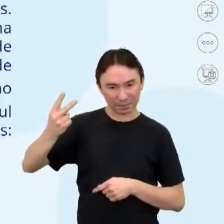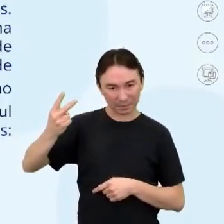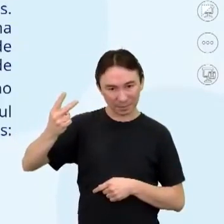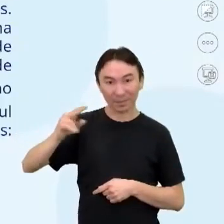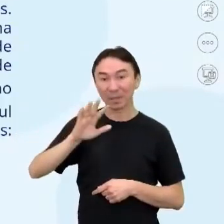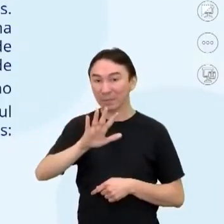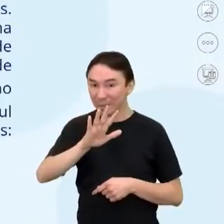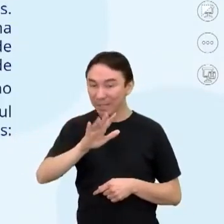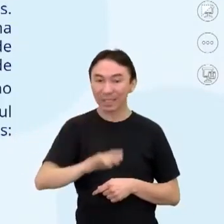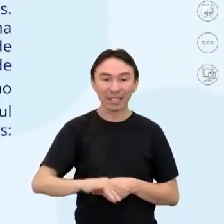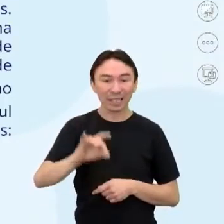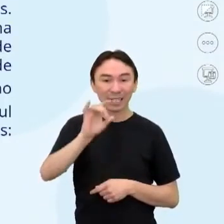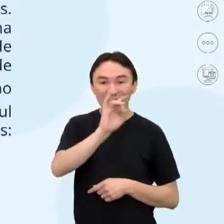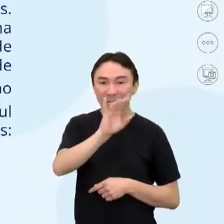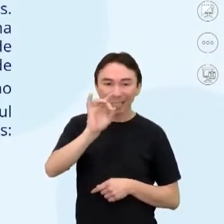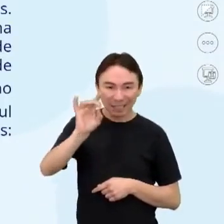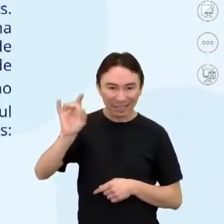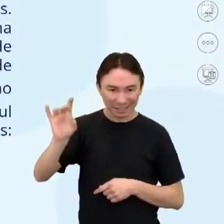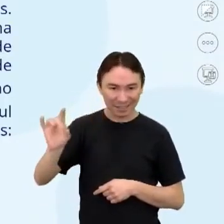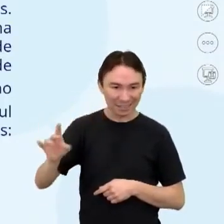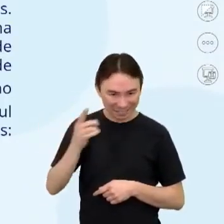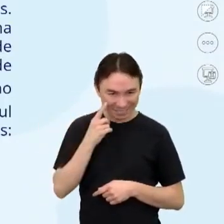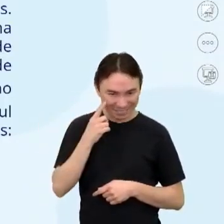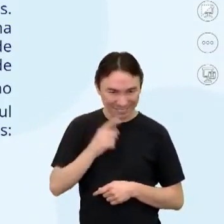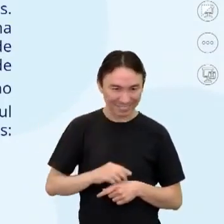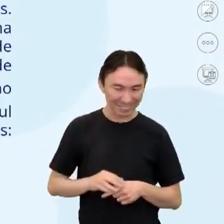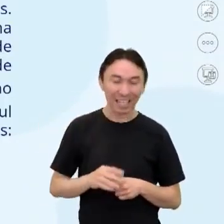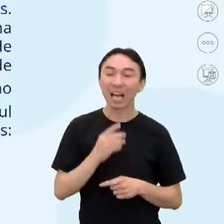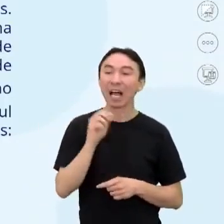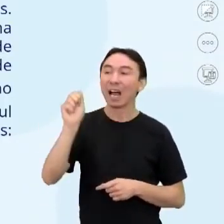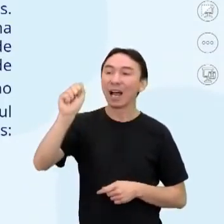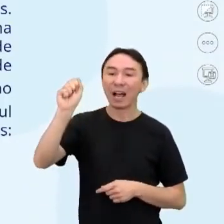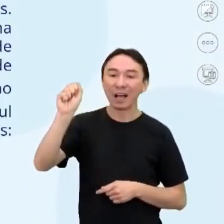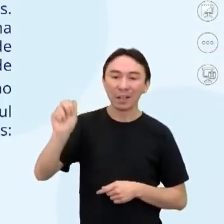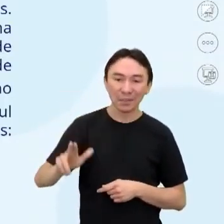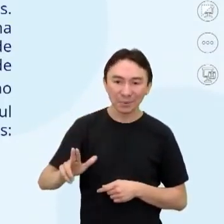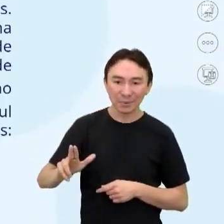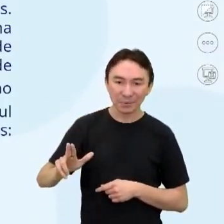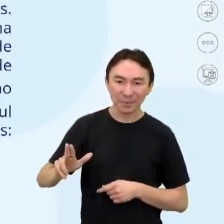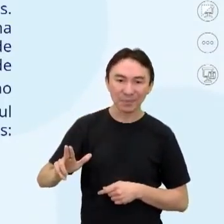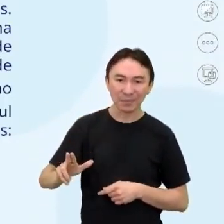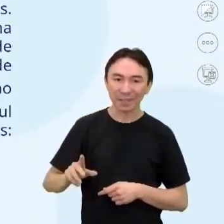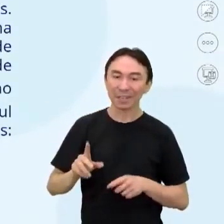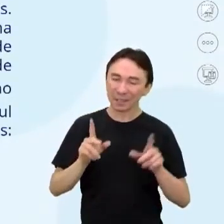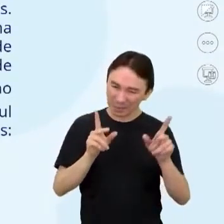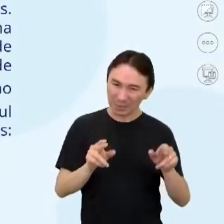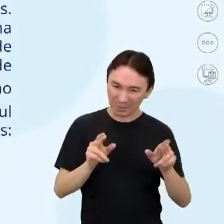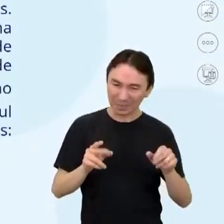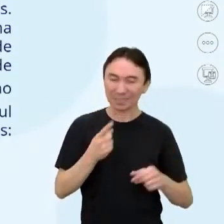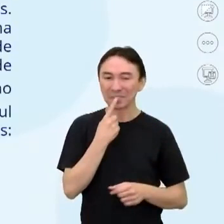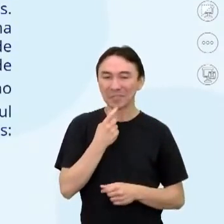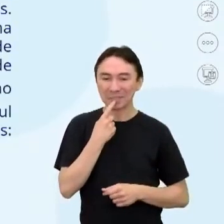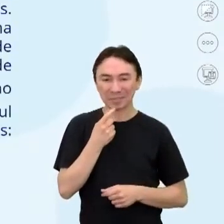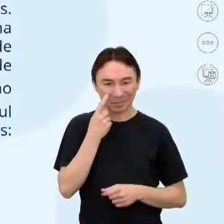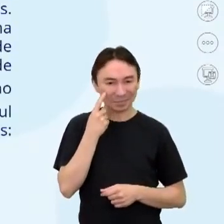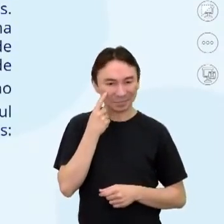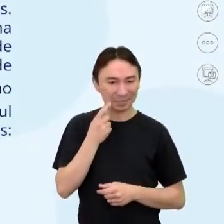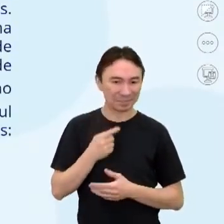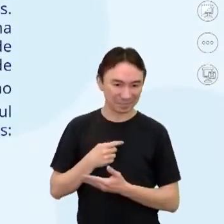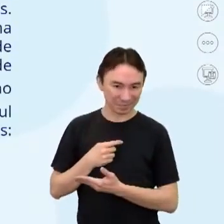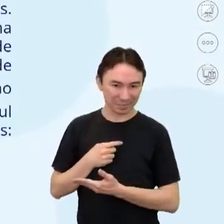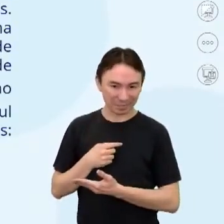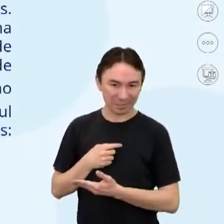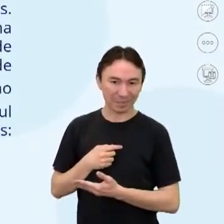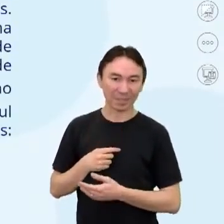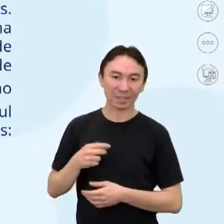cada quadradinho azul é igual ao vermelho, tá? O que que a gente tem aí, né? Olha a área aqui, ó, do vermelhinho,